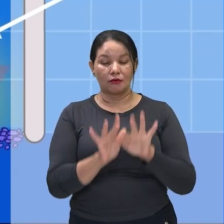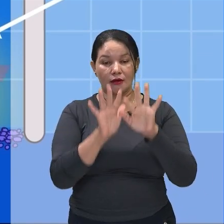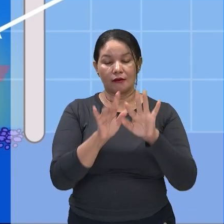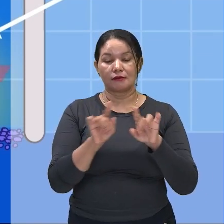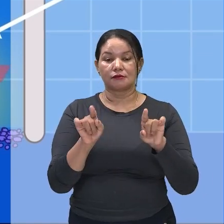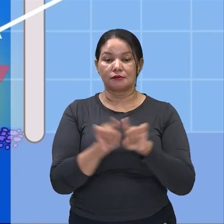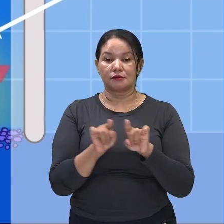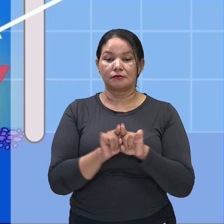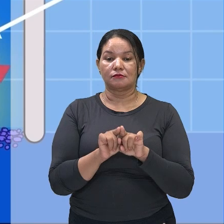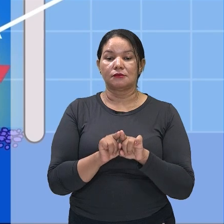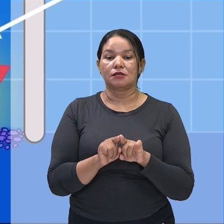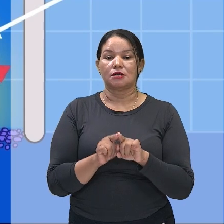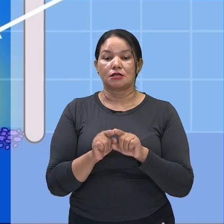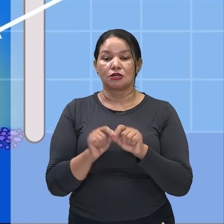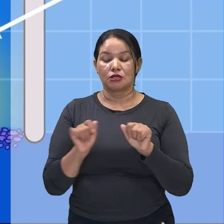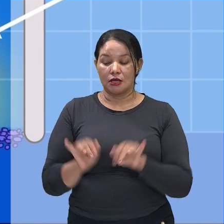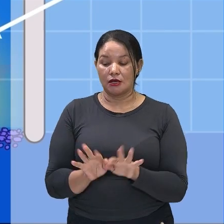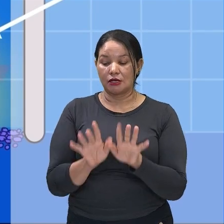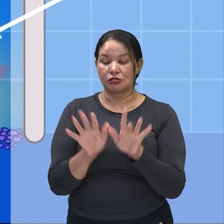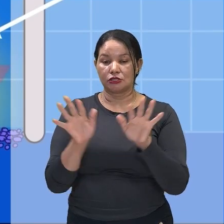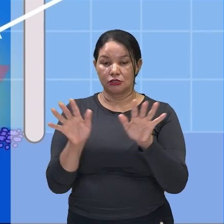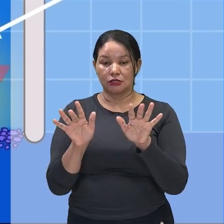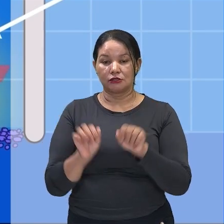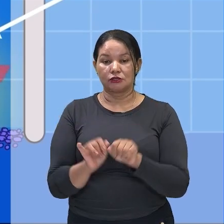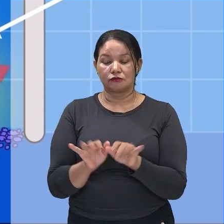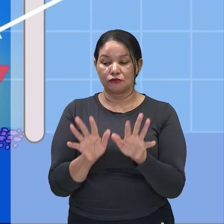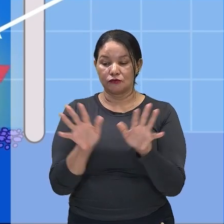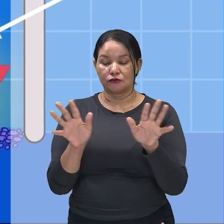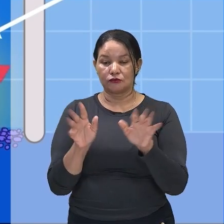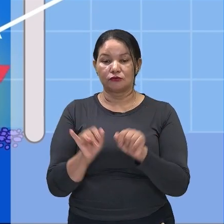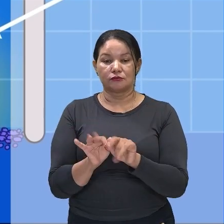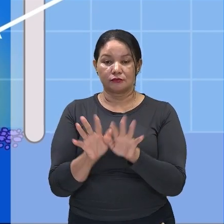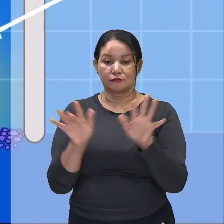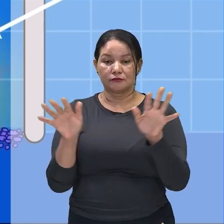que acontece em todos os sentidos,